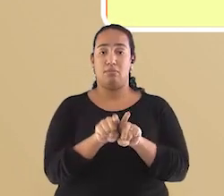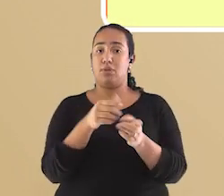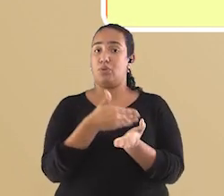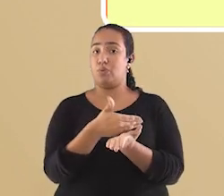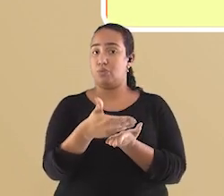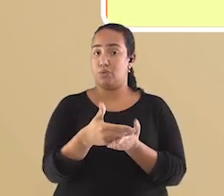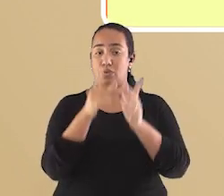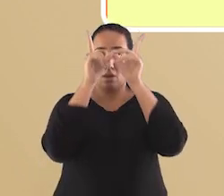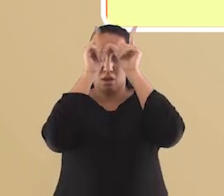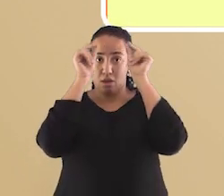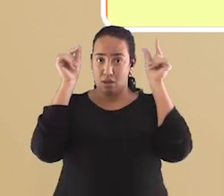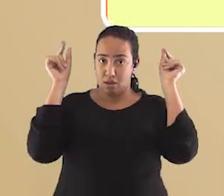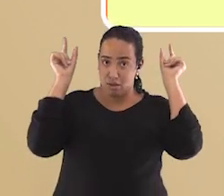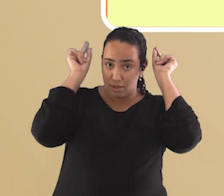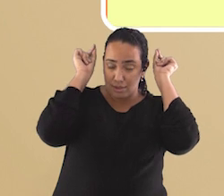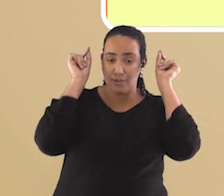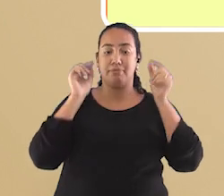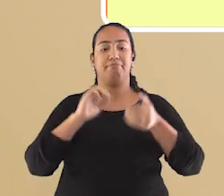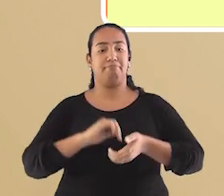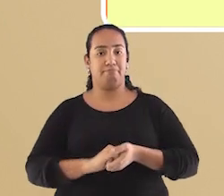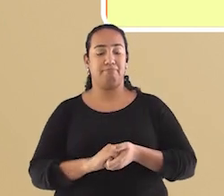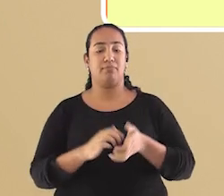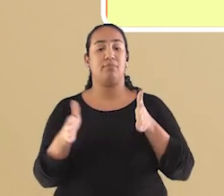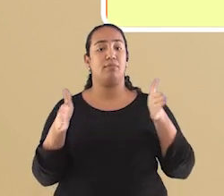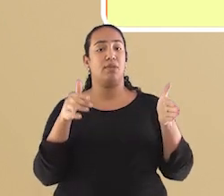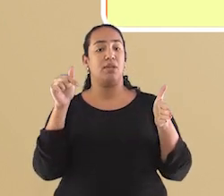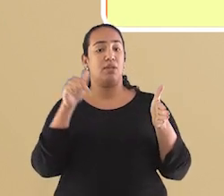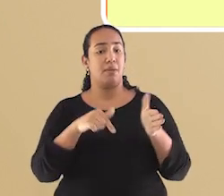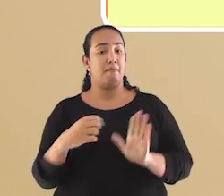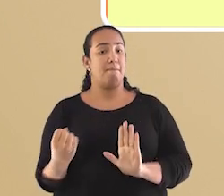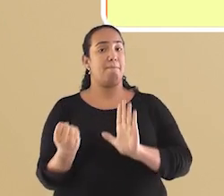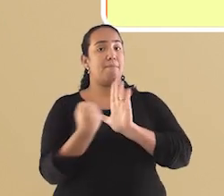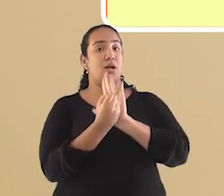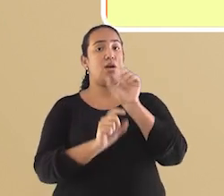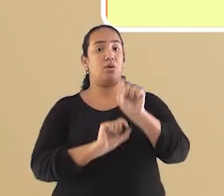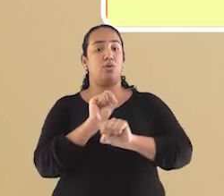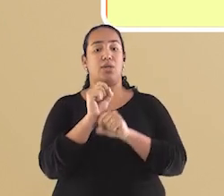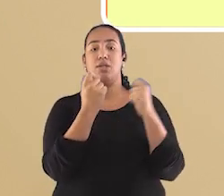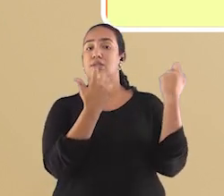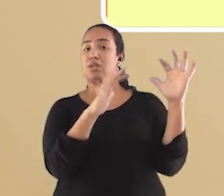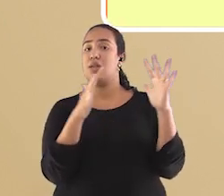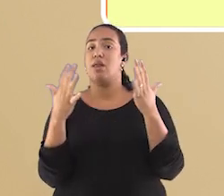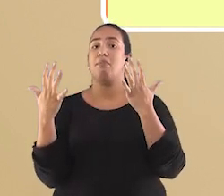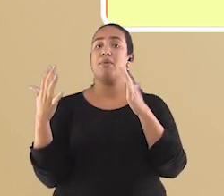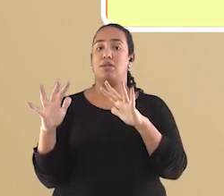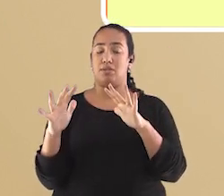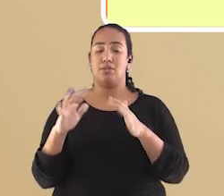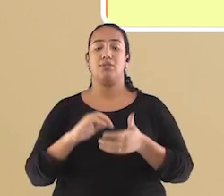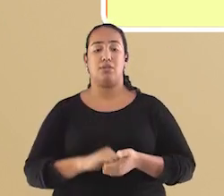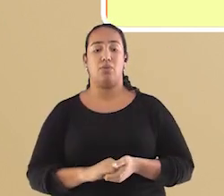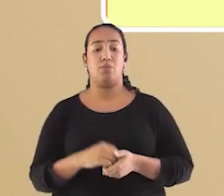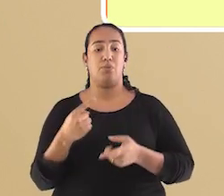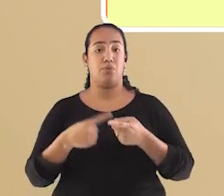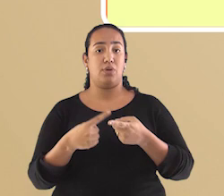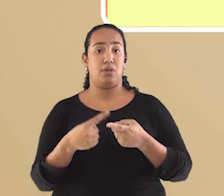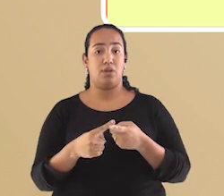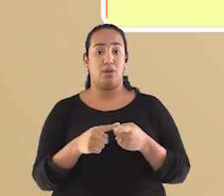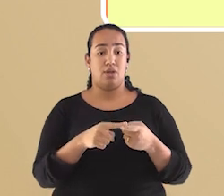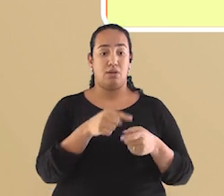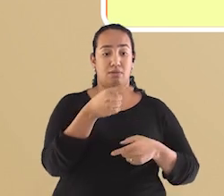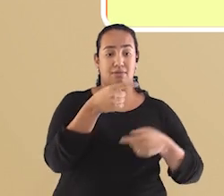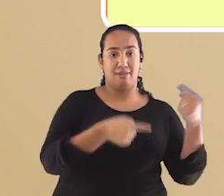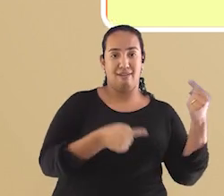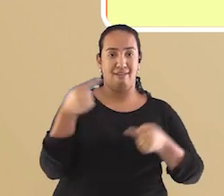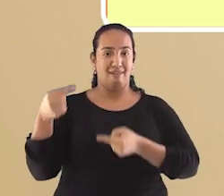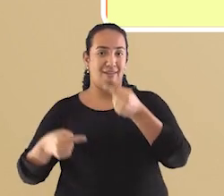na Grécia Antiga, na cidade de Atenas. Na época, era marcada com uma celebração por trégua entre as cidades-estados da